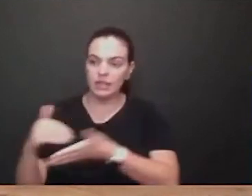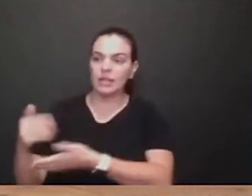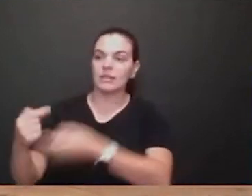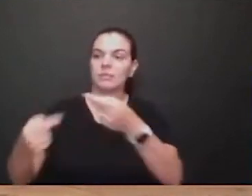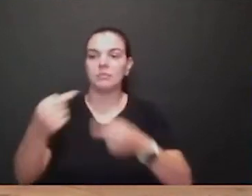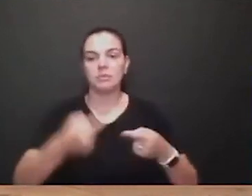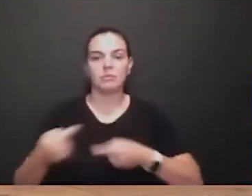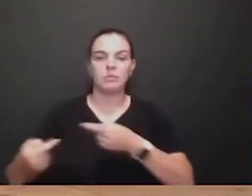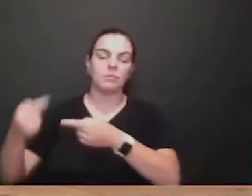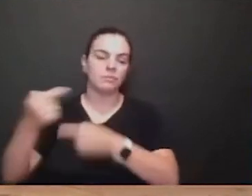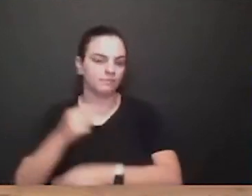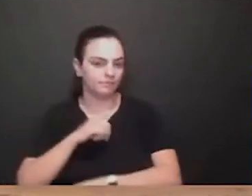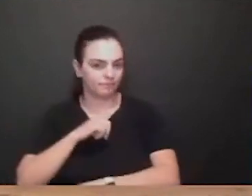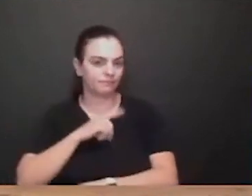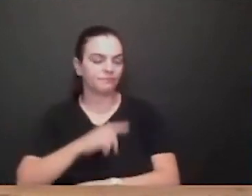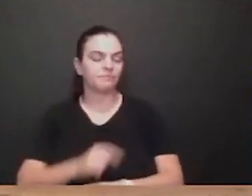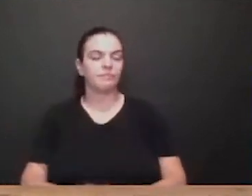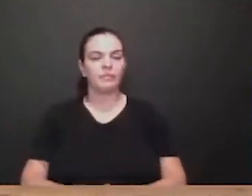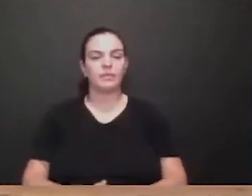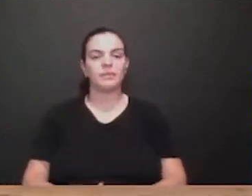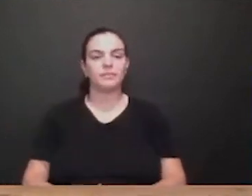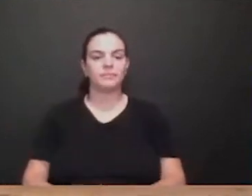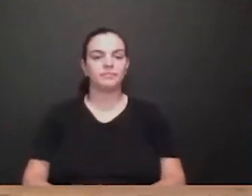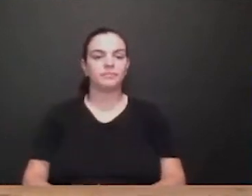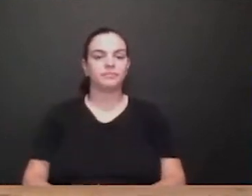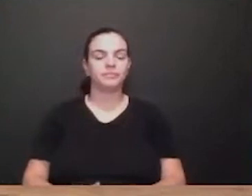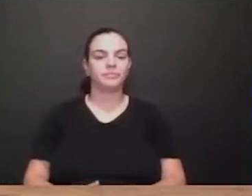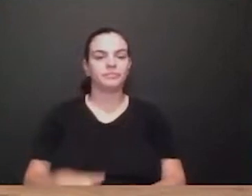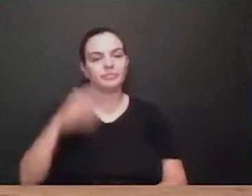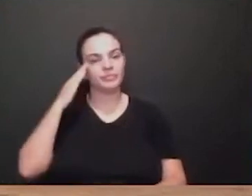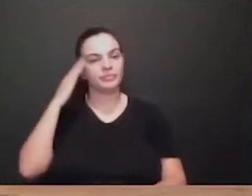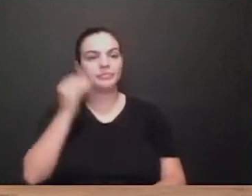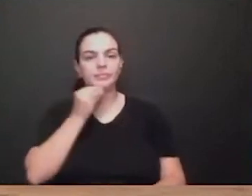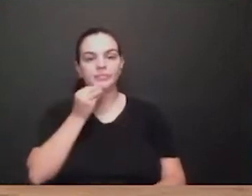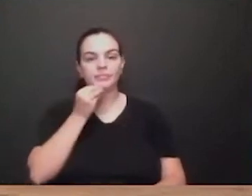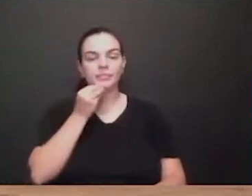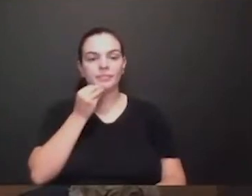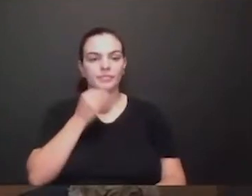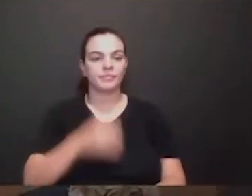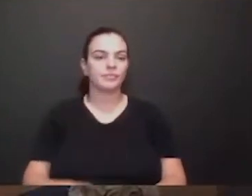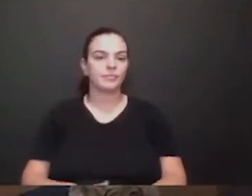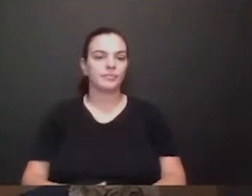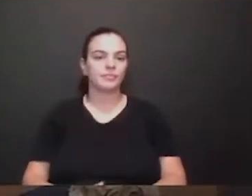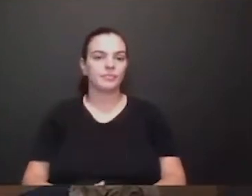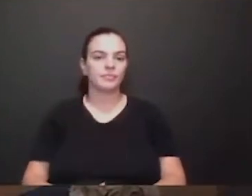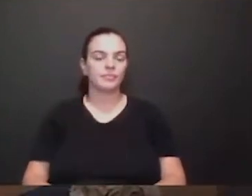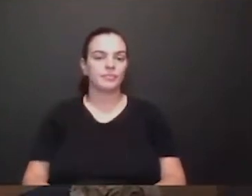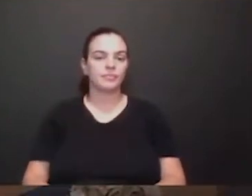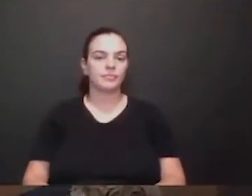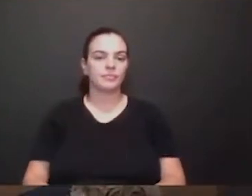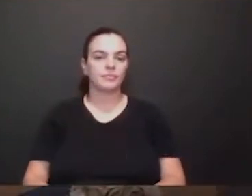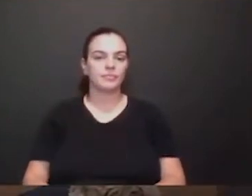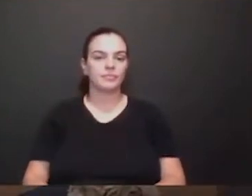Então, obrigado pela oportunidade, Serginho. Estamos à disposição. Perfeito. Antes de passar a palavra à